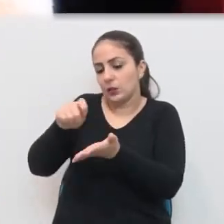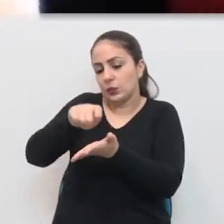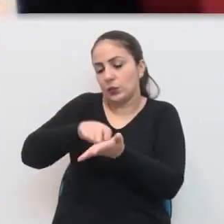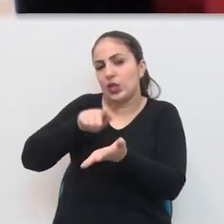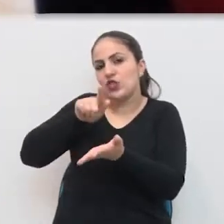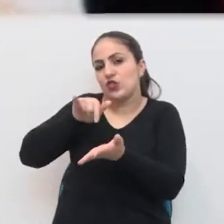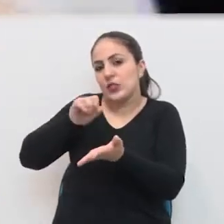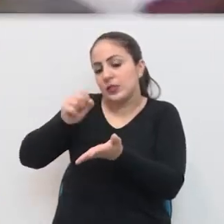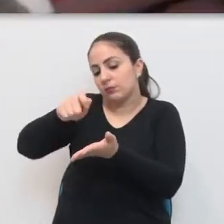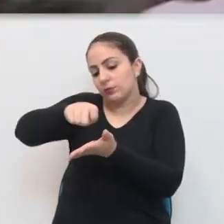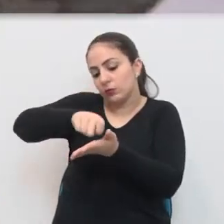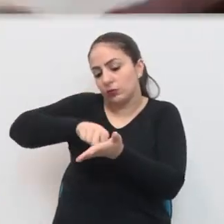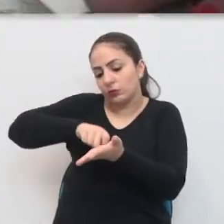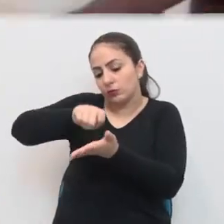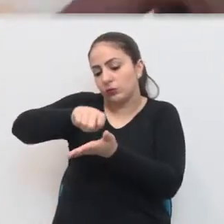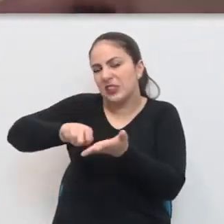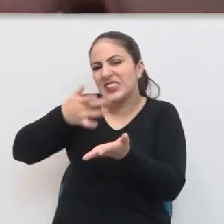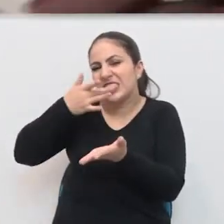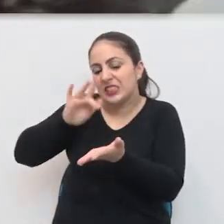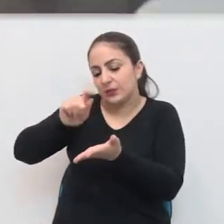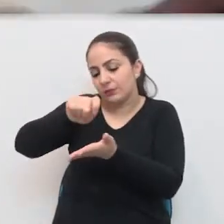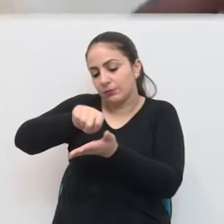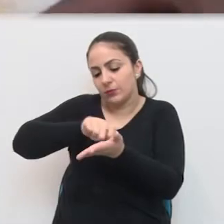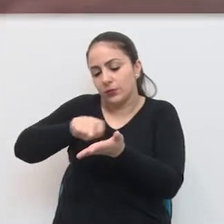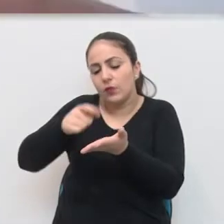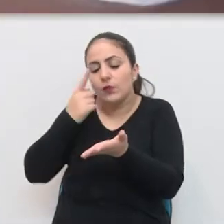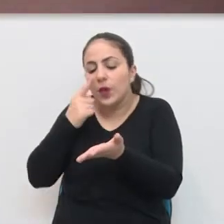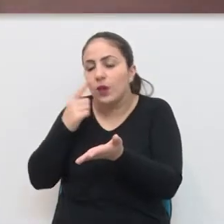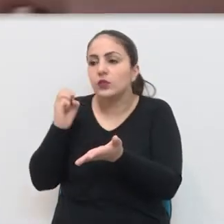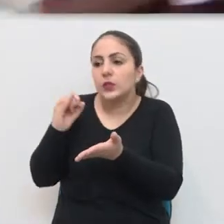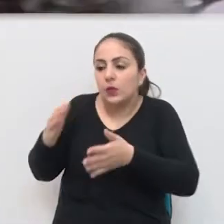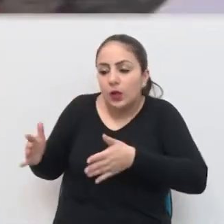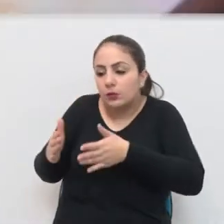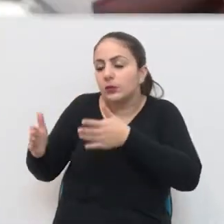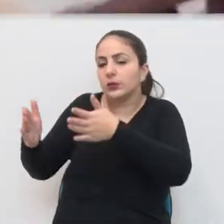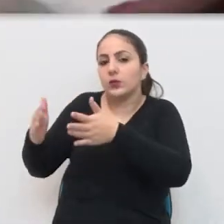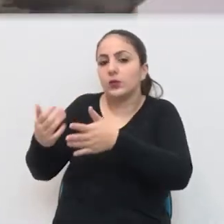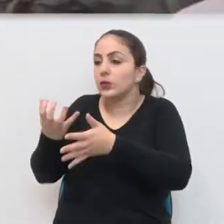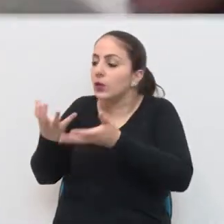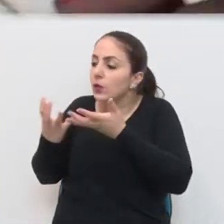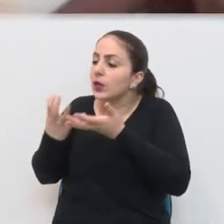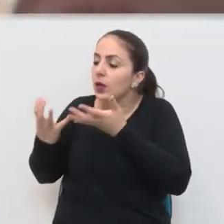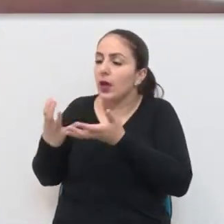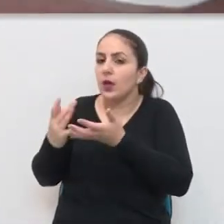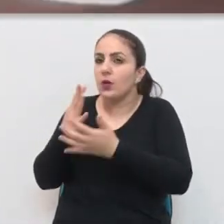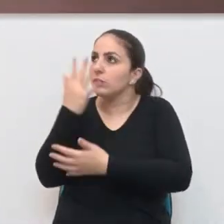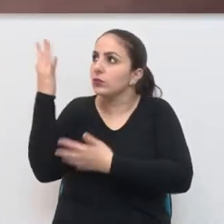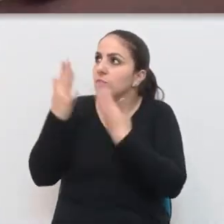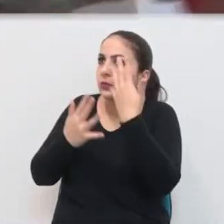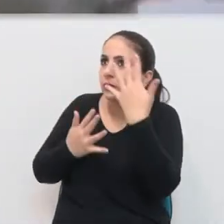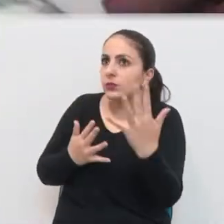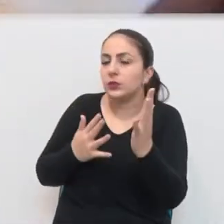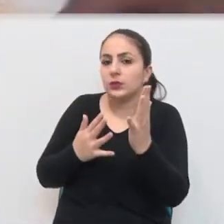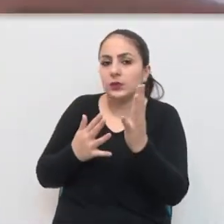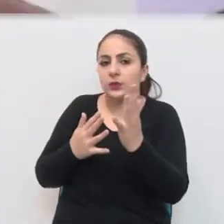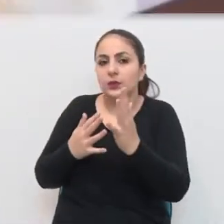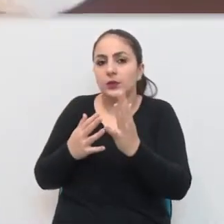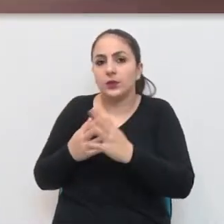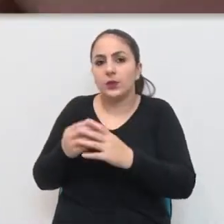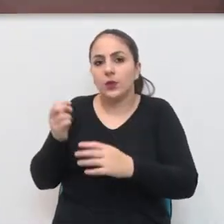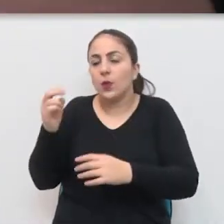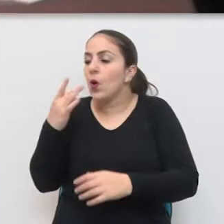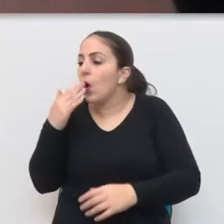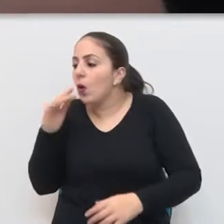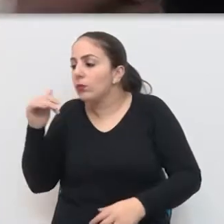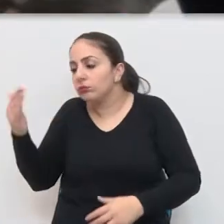alguns riscos com giz, defino onde que eu quero uma estradinha, onde que eu quero uma vegetação de